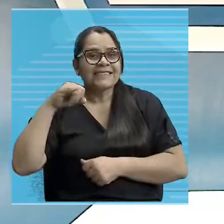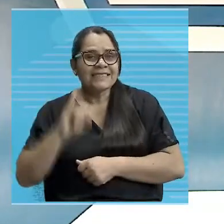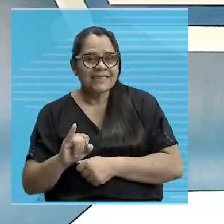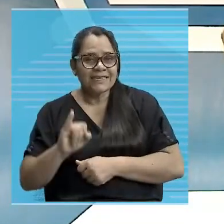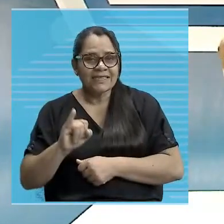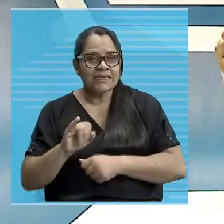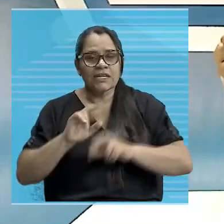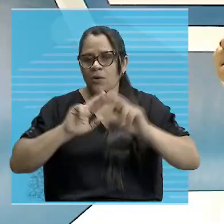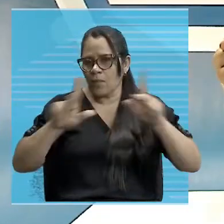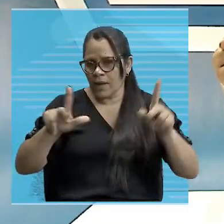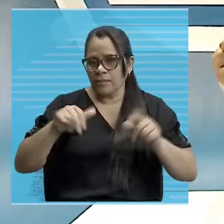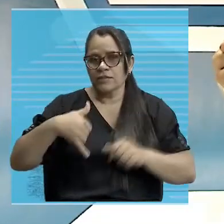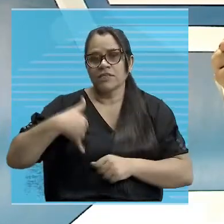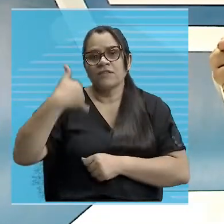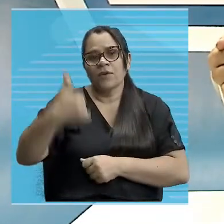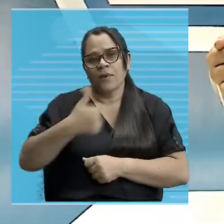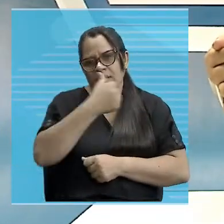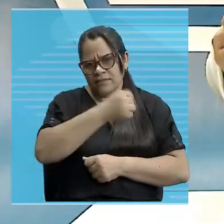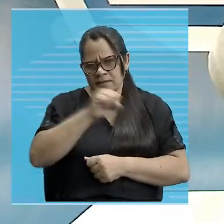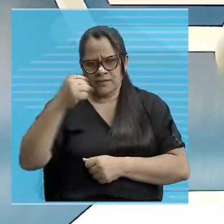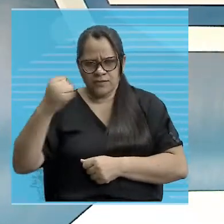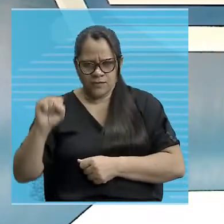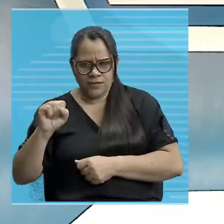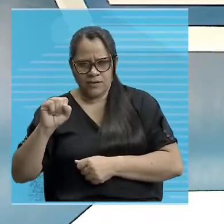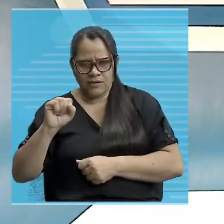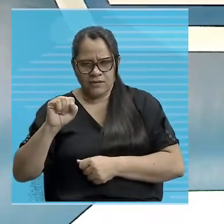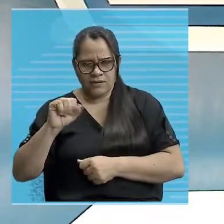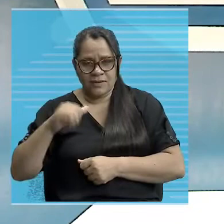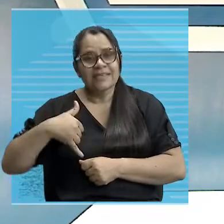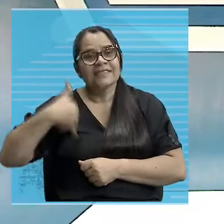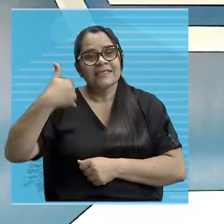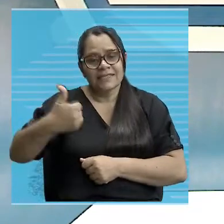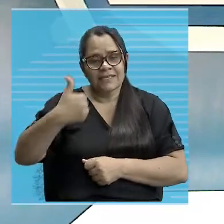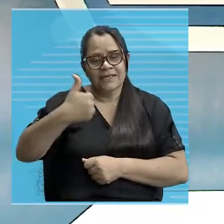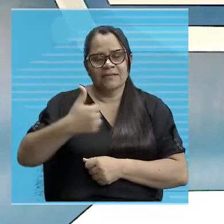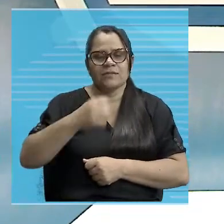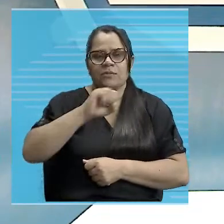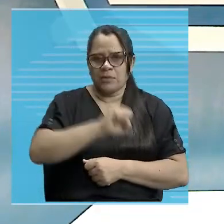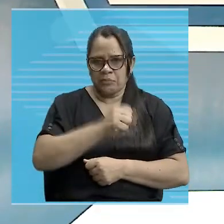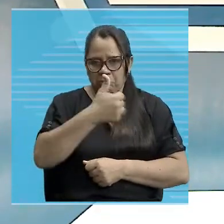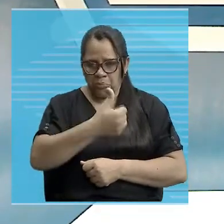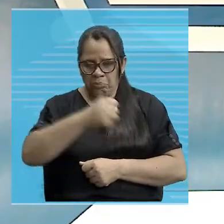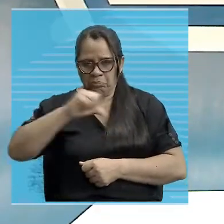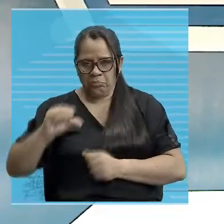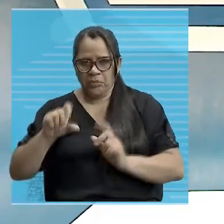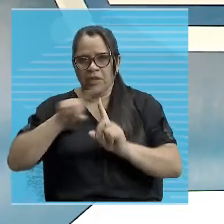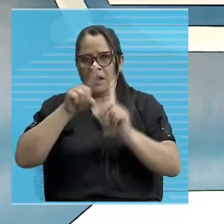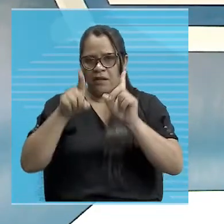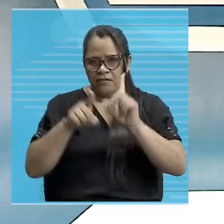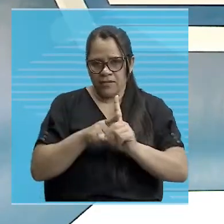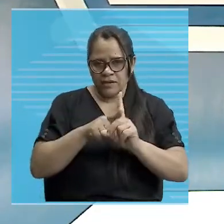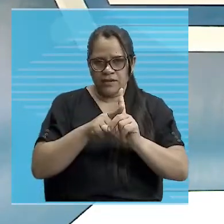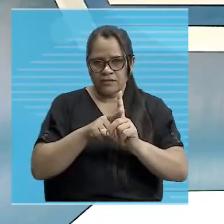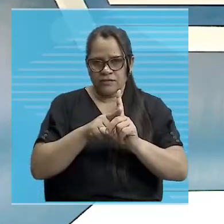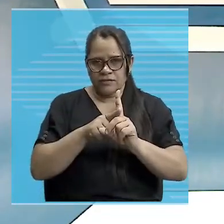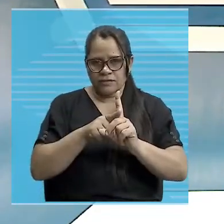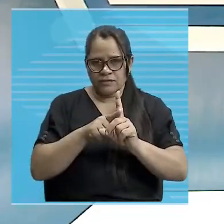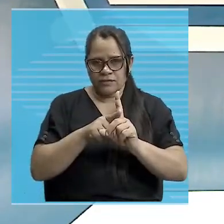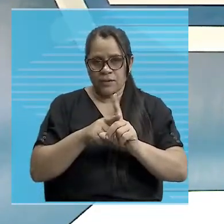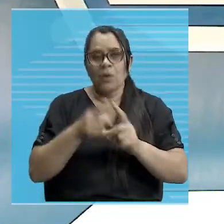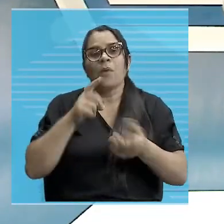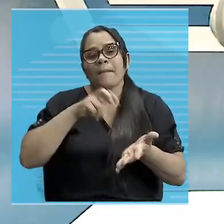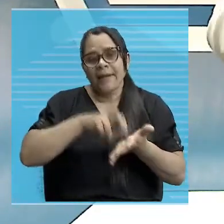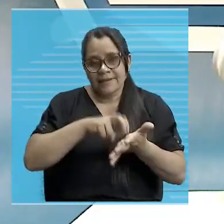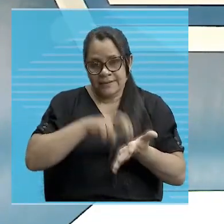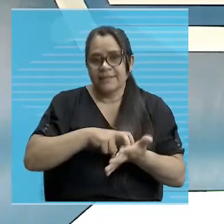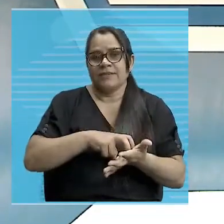engravide aos 19. Se não é possível aos 19, engravide aos 20. O mais cedo possível.